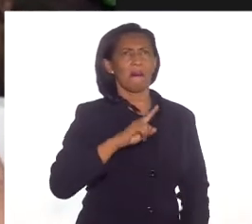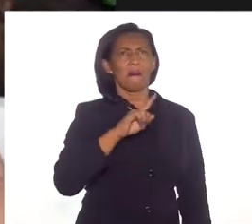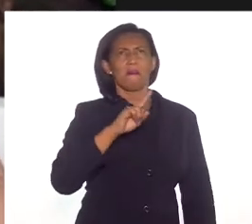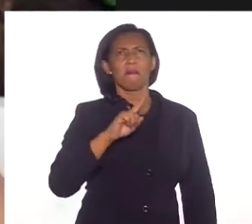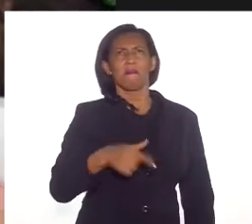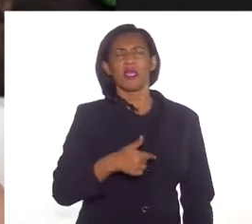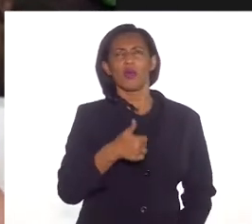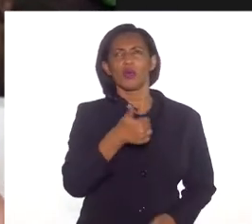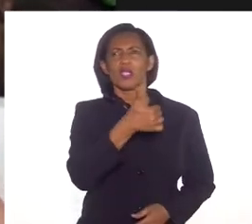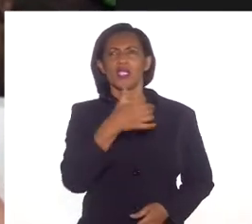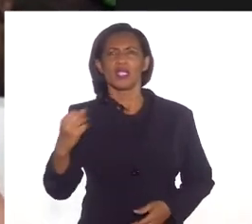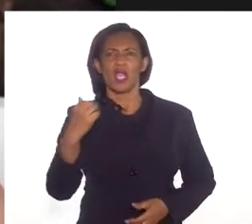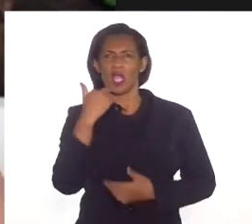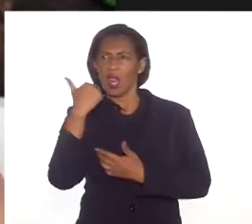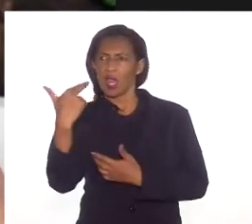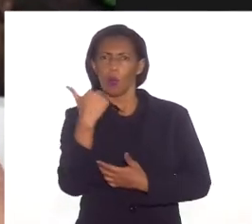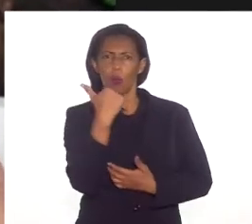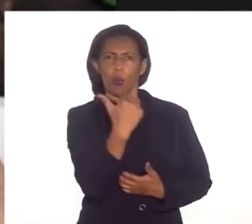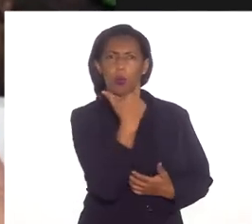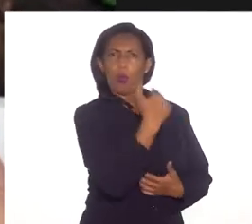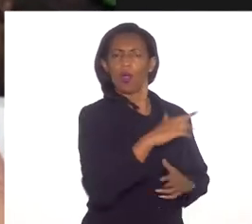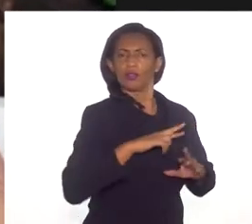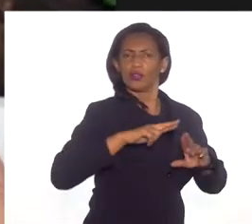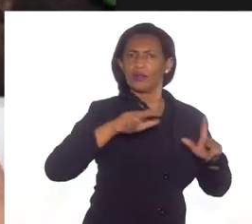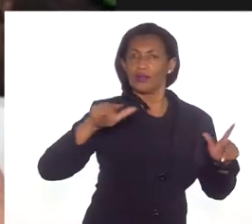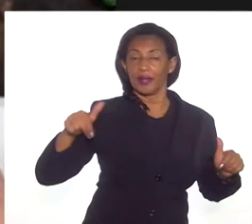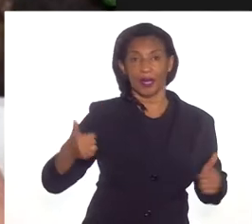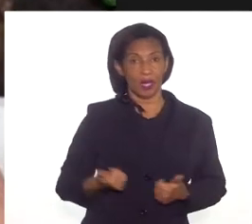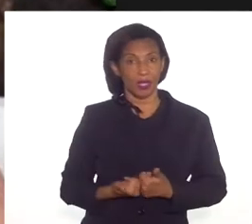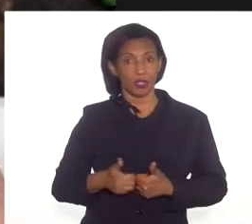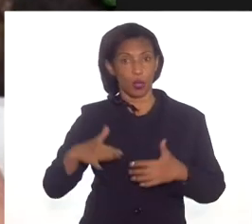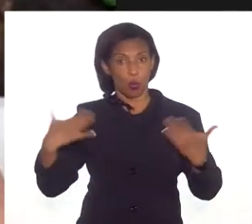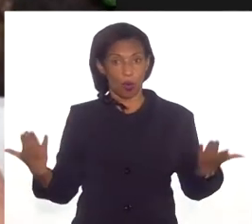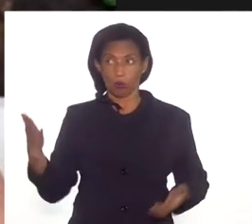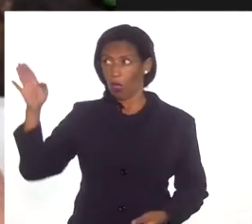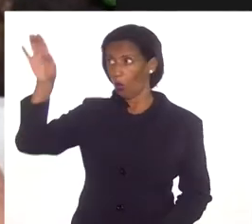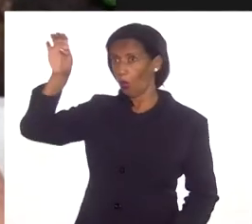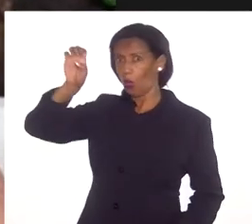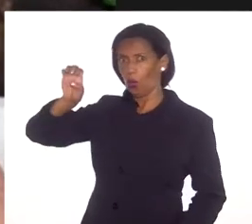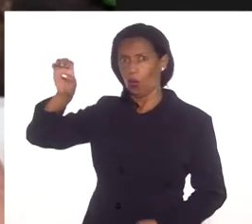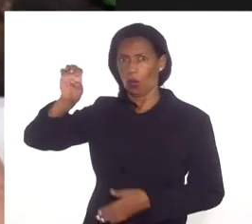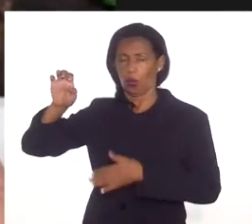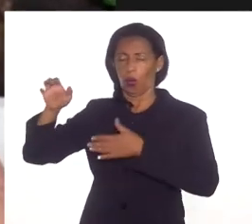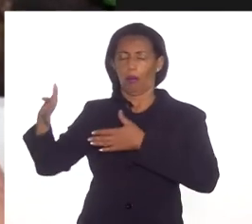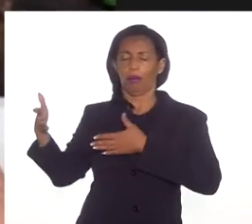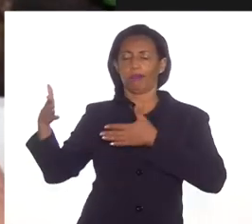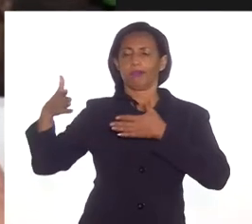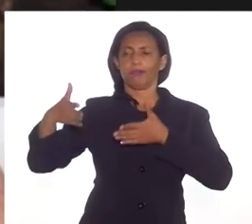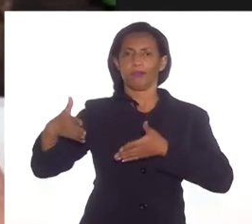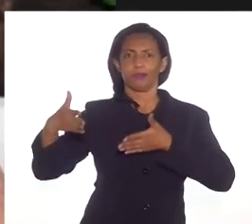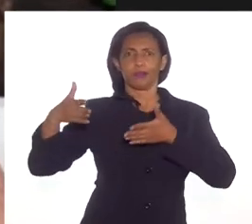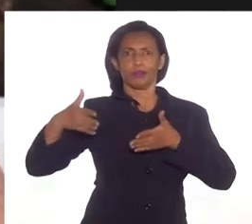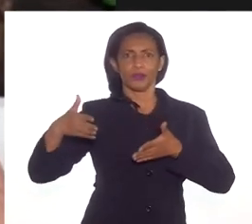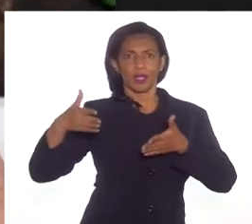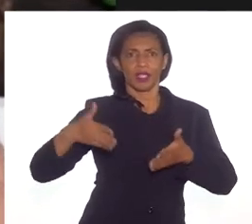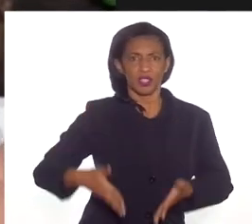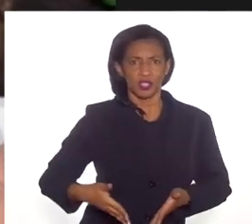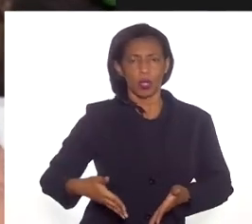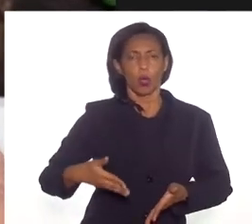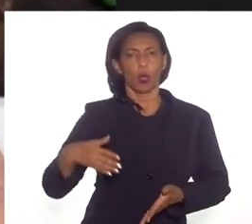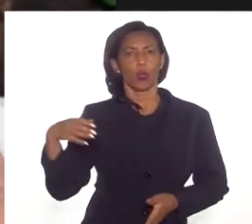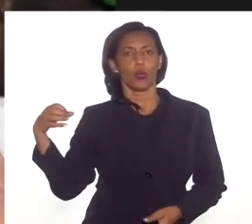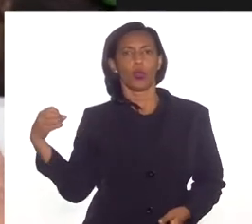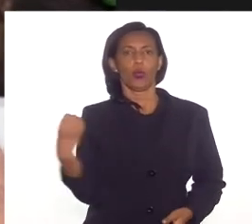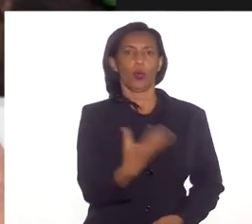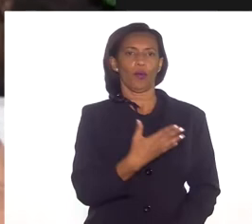aproximadamente 1.100 línguas diferentes. Quando os europeus chegam aqui, eles trazem uma versão